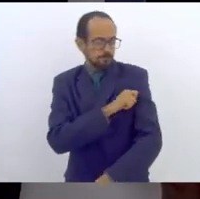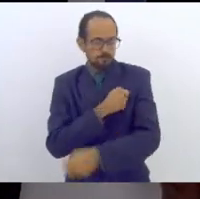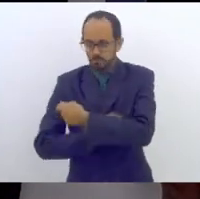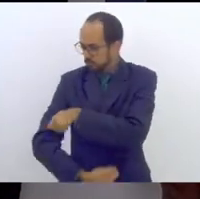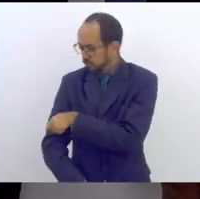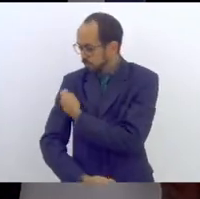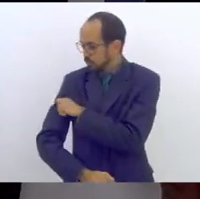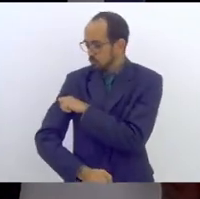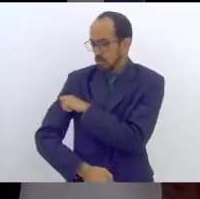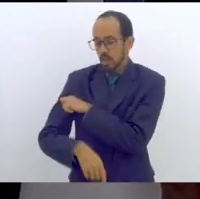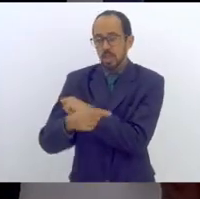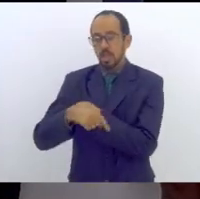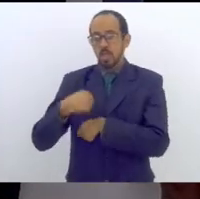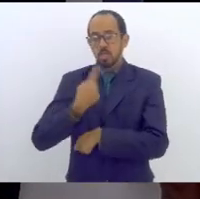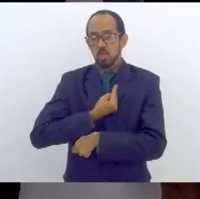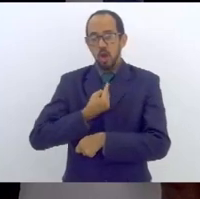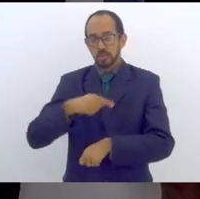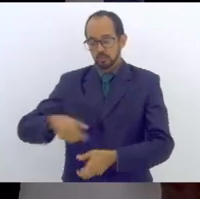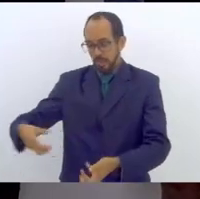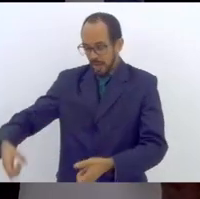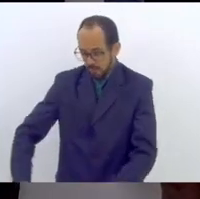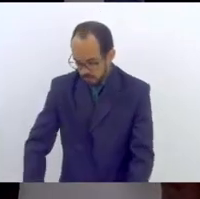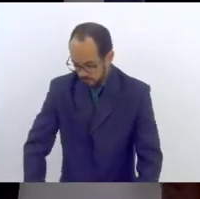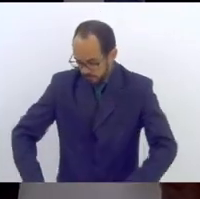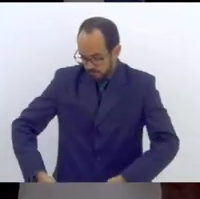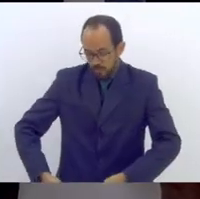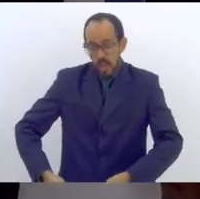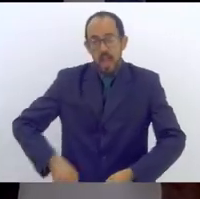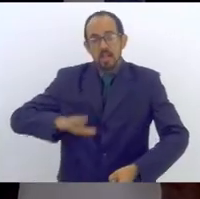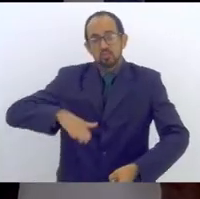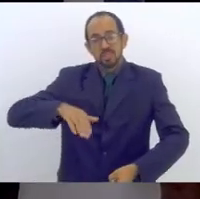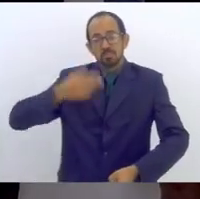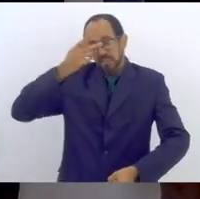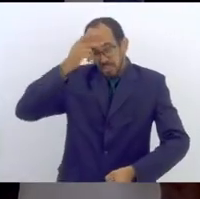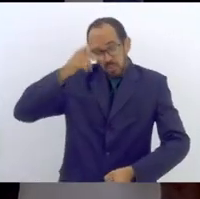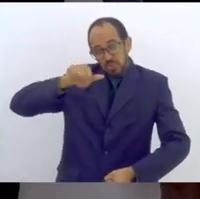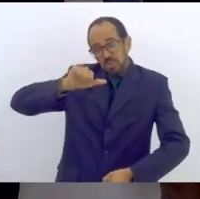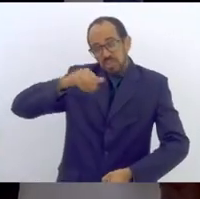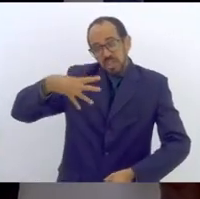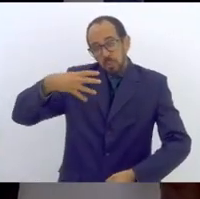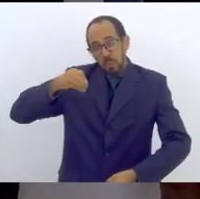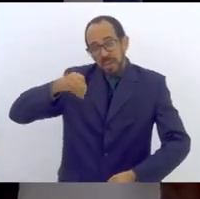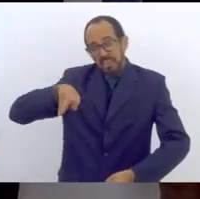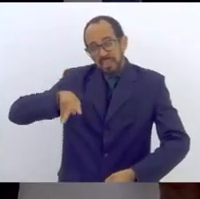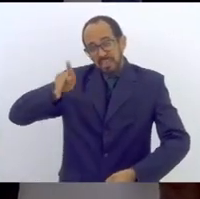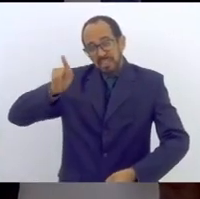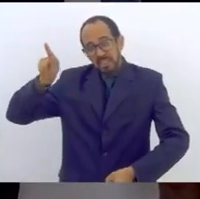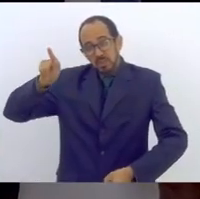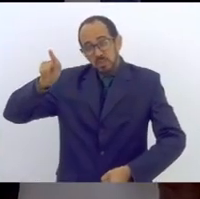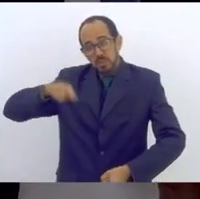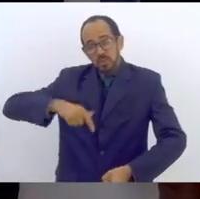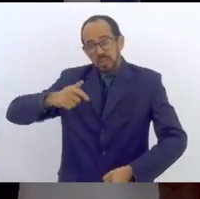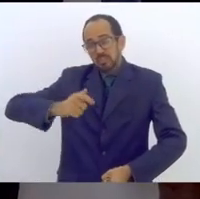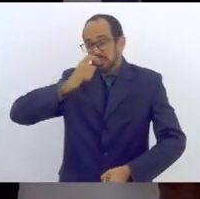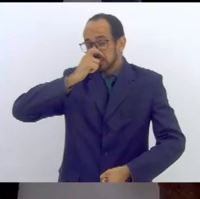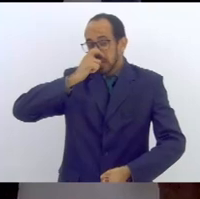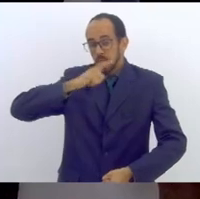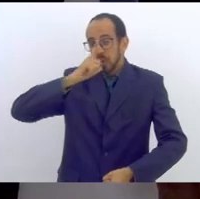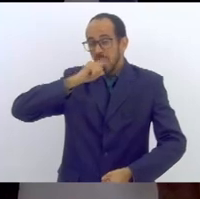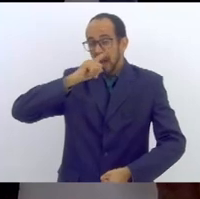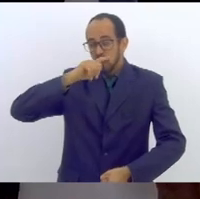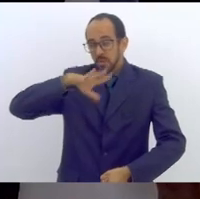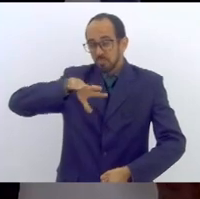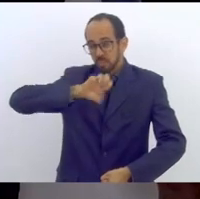e a gente tirava macas com pessoas pesando 120 140 Kg cheias de água que o cadáver